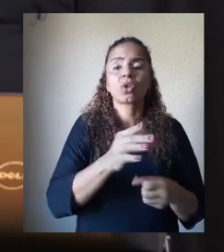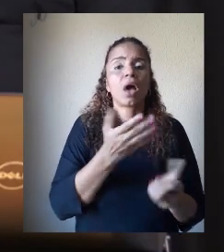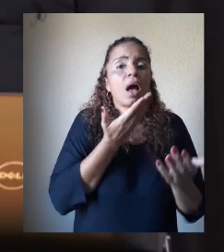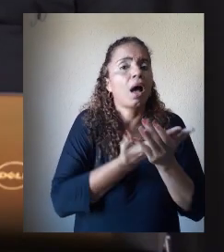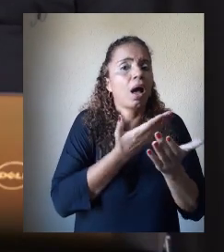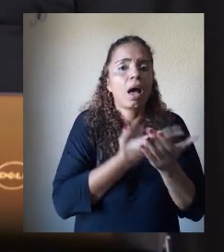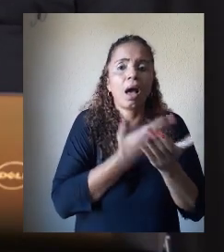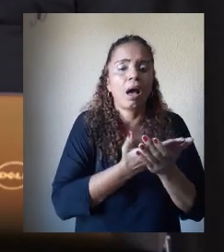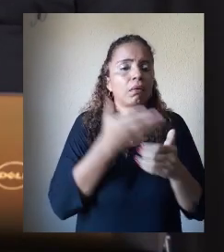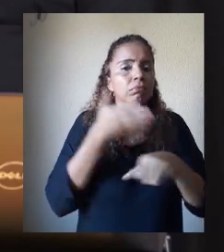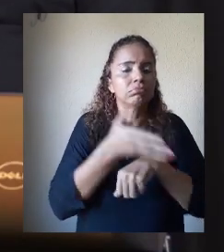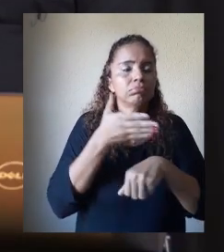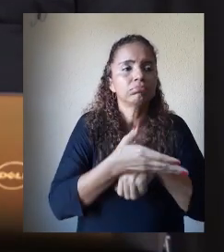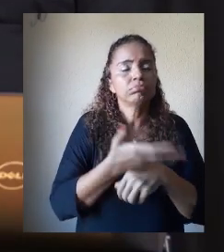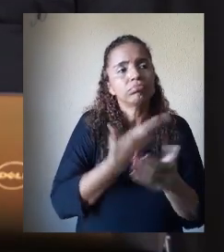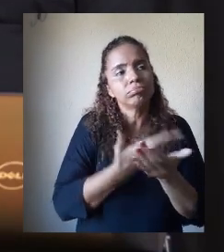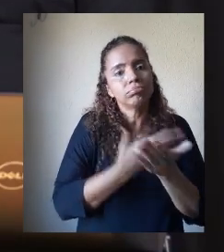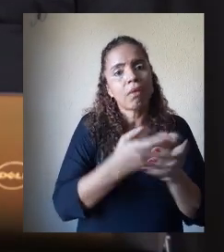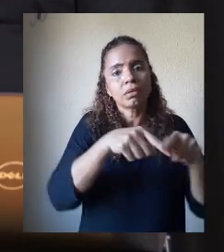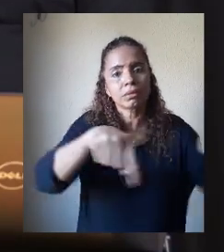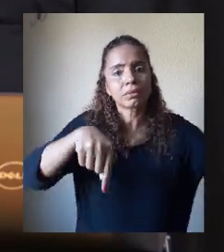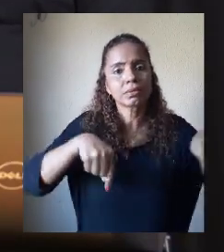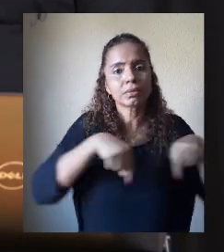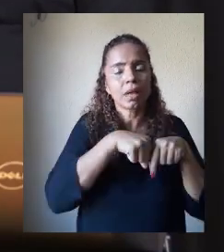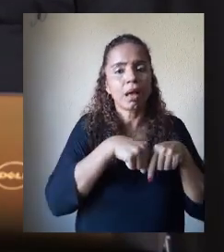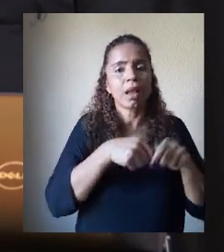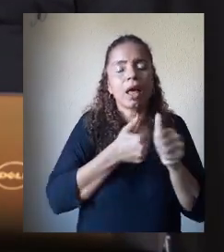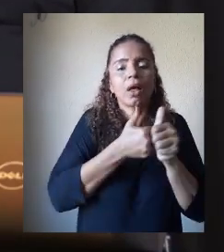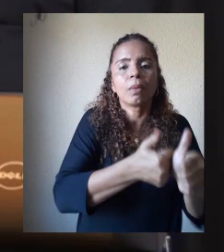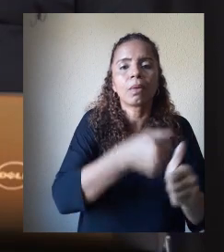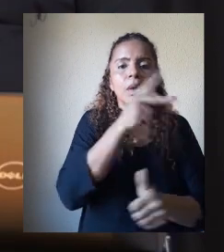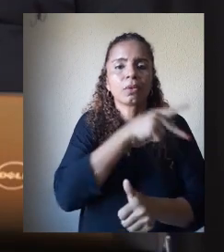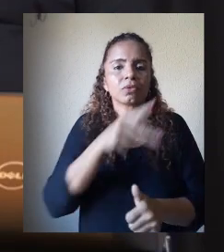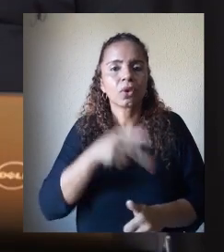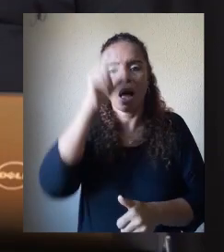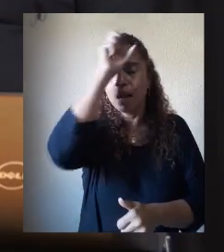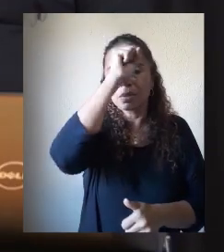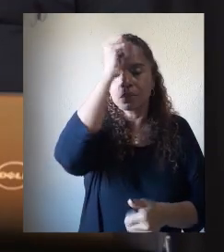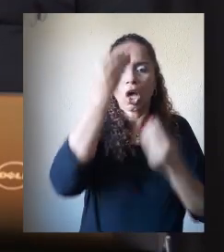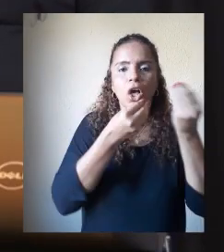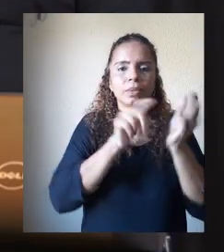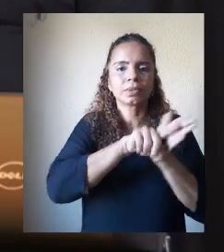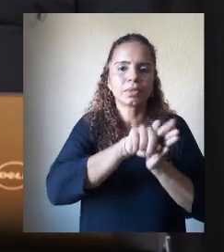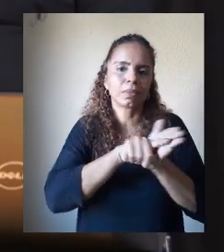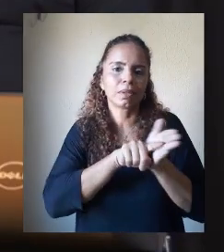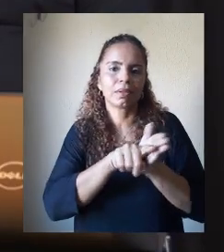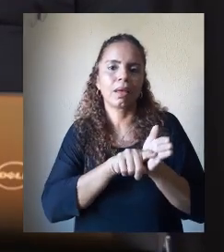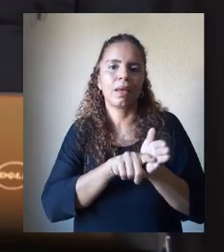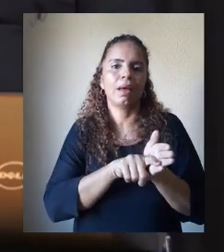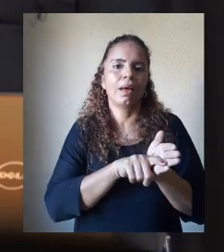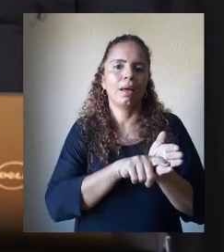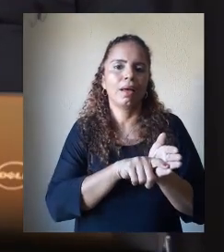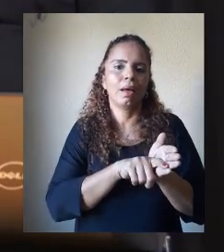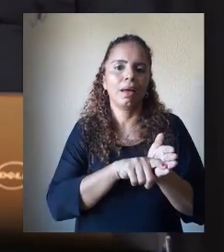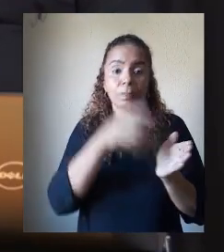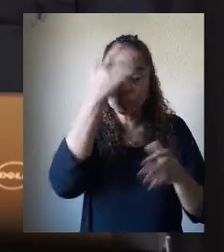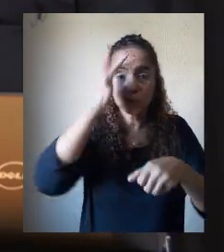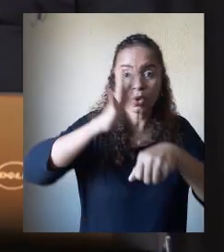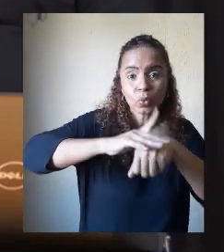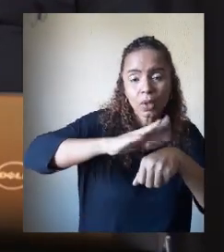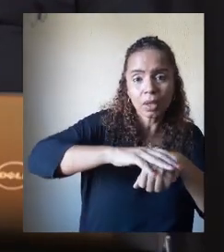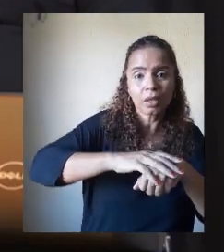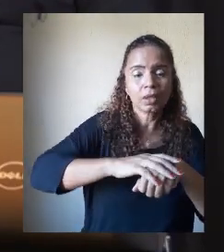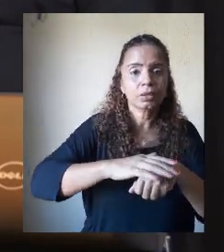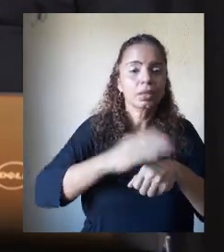vai para cenários de prática, acompanhando um professor, para aprender a examinar um paciente, aprender a colher a história dele, a interpretar